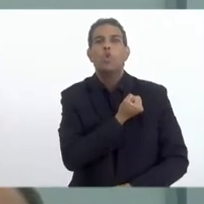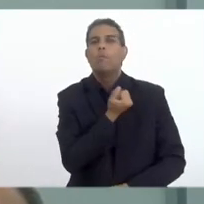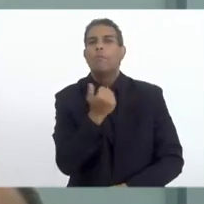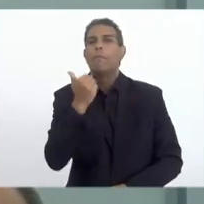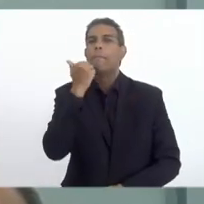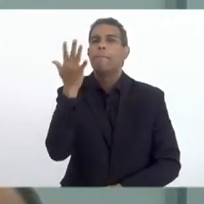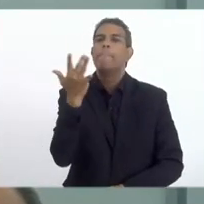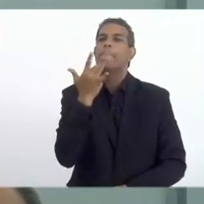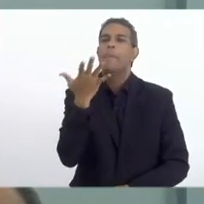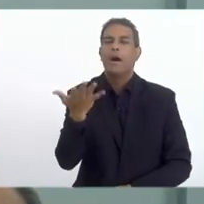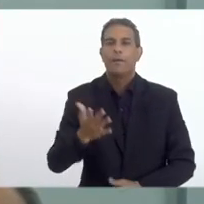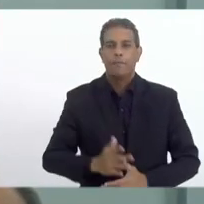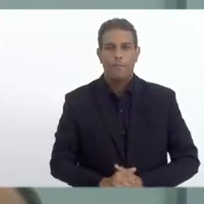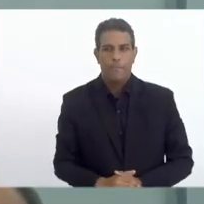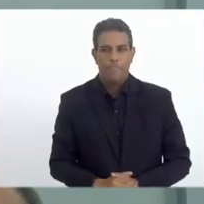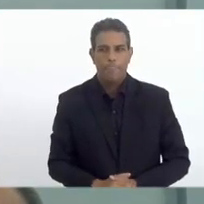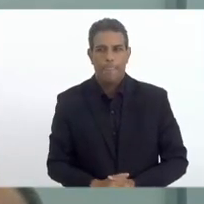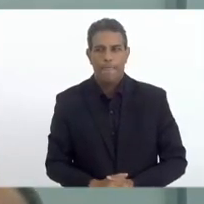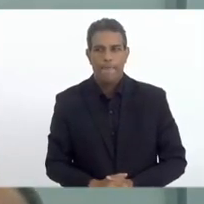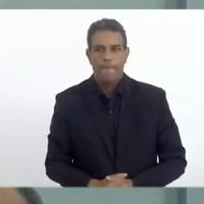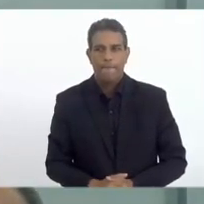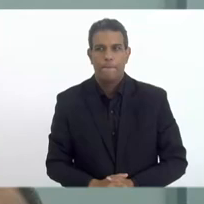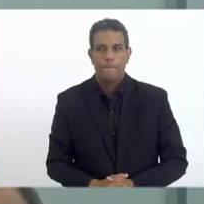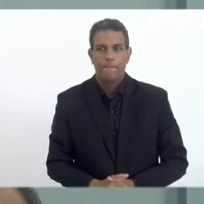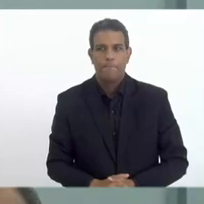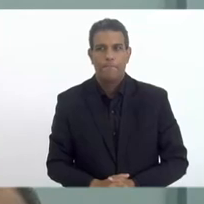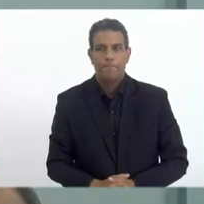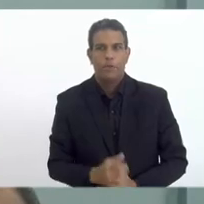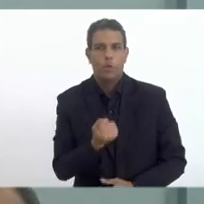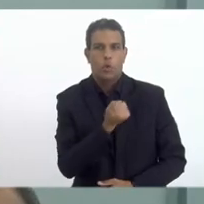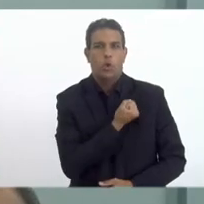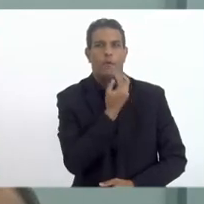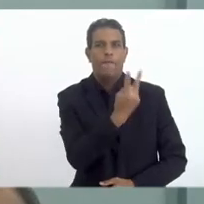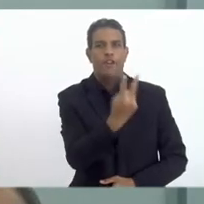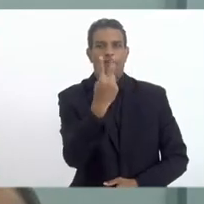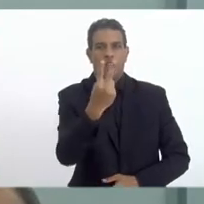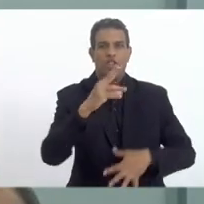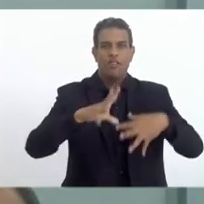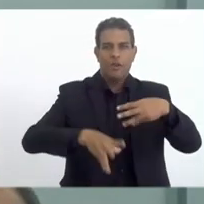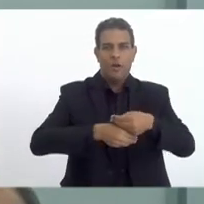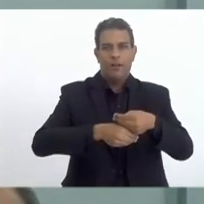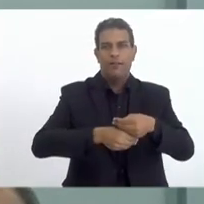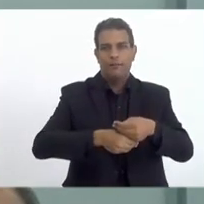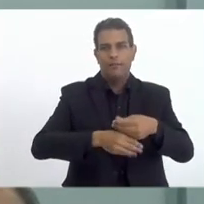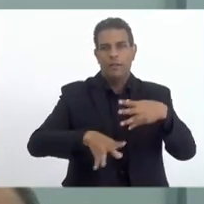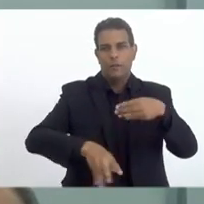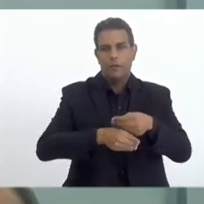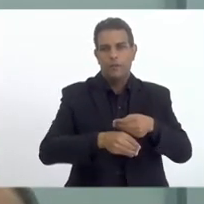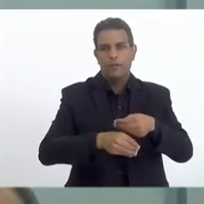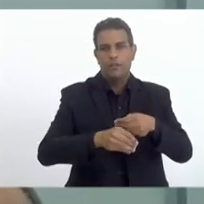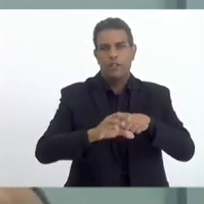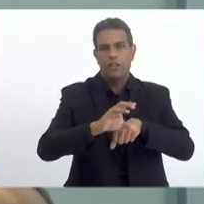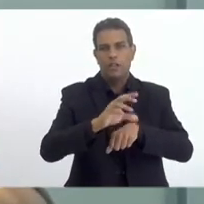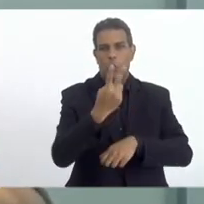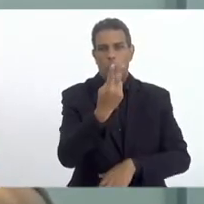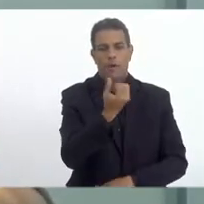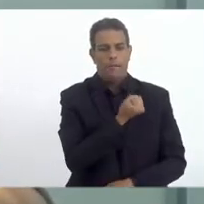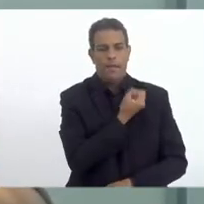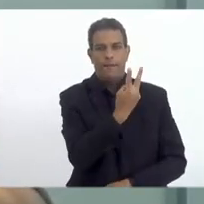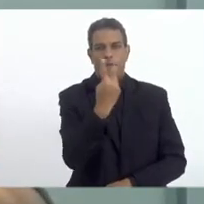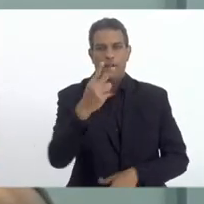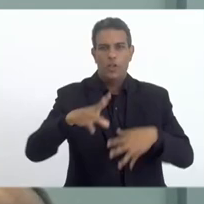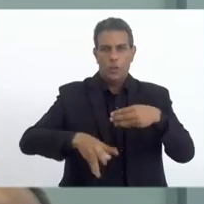Diz o número, fica mais fácil. Pelo número é mais fácil. Eu duvido que a Marta Rocha acho que é 22. Tenha uma emenda só, né? Ela tem uma porção. Eu acho que foi 22, né? É